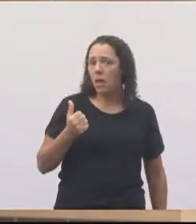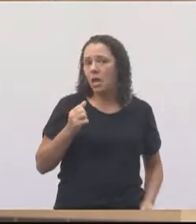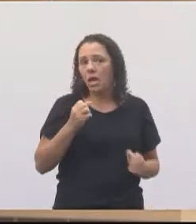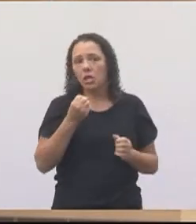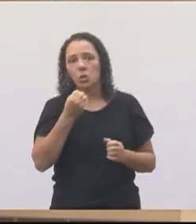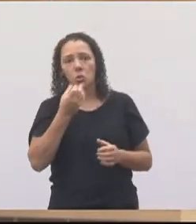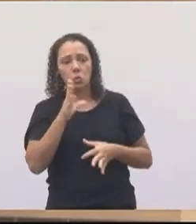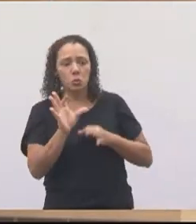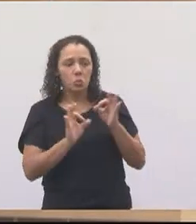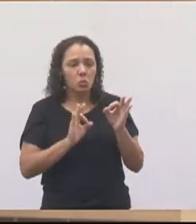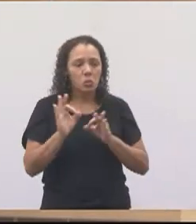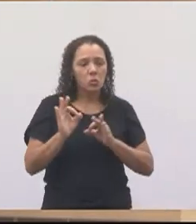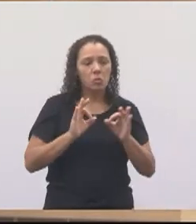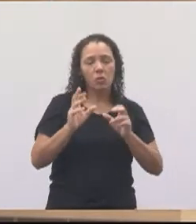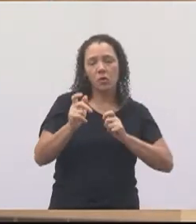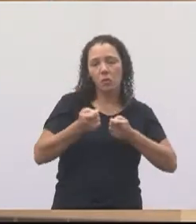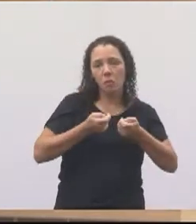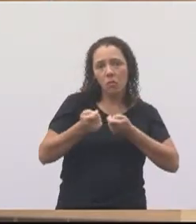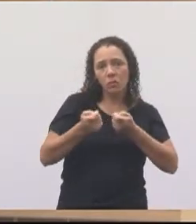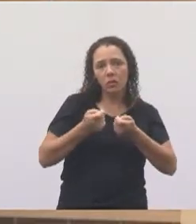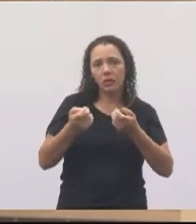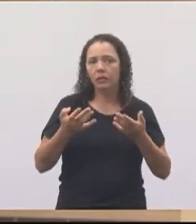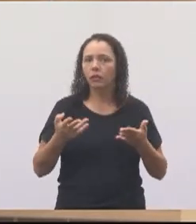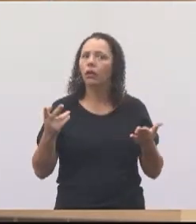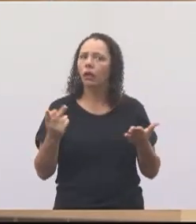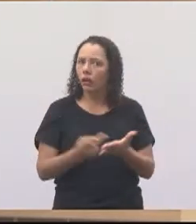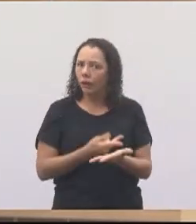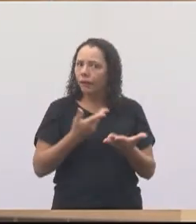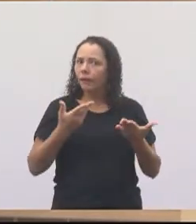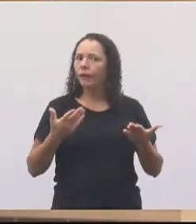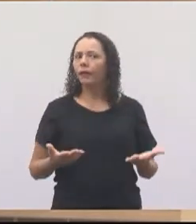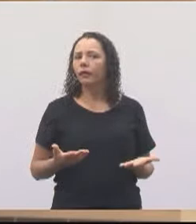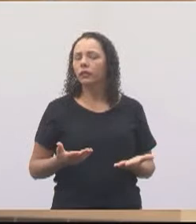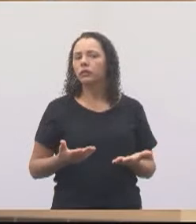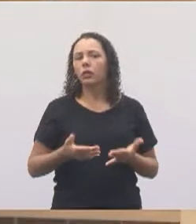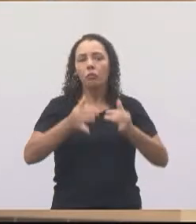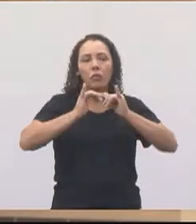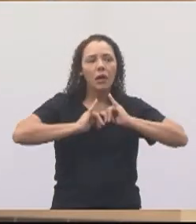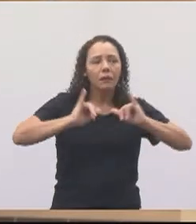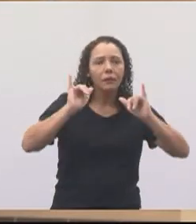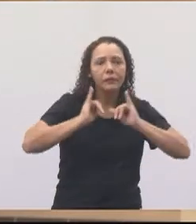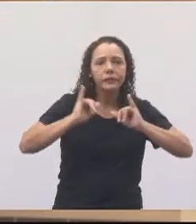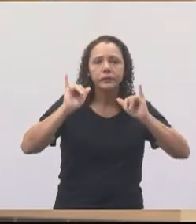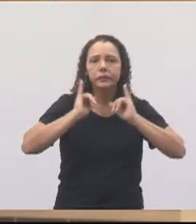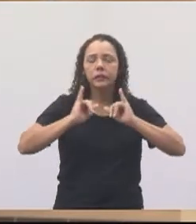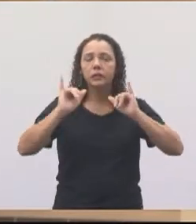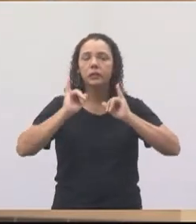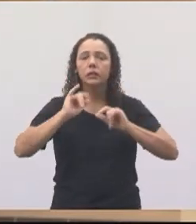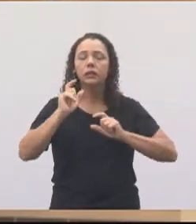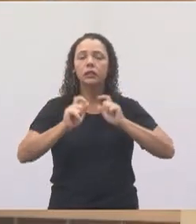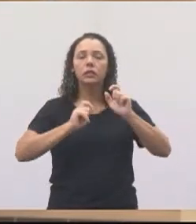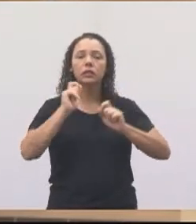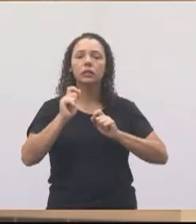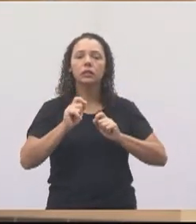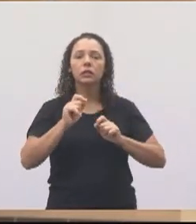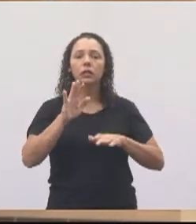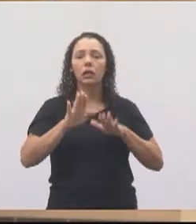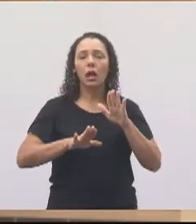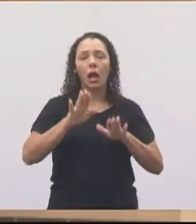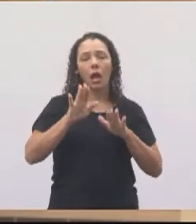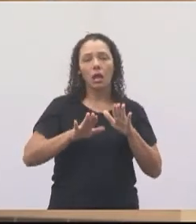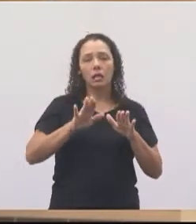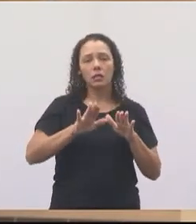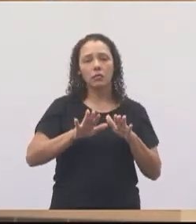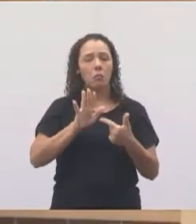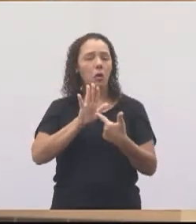controle. É errado a gente falar para a população que, às vezes, passar a falsa